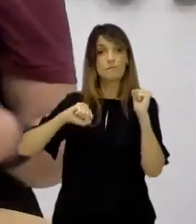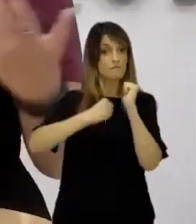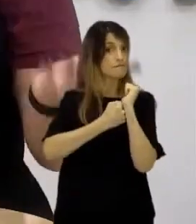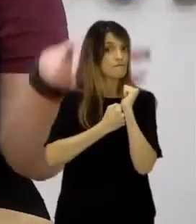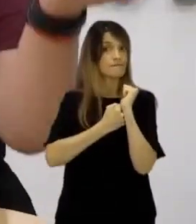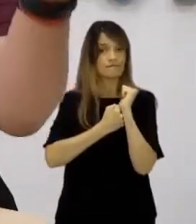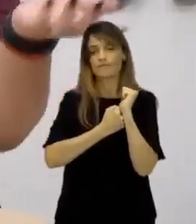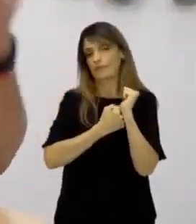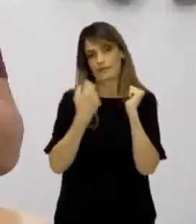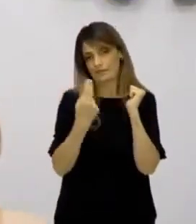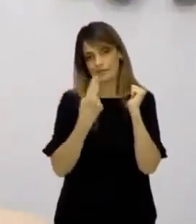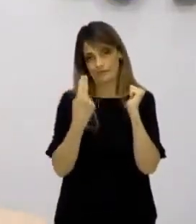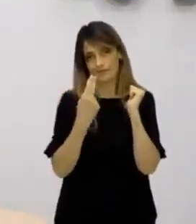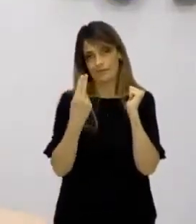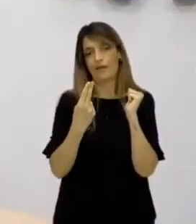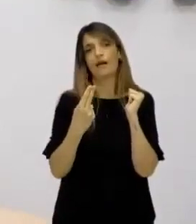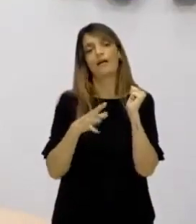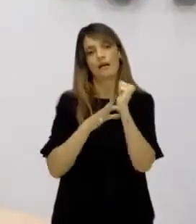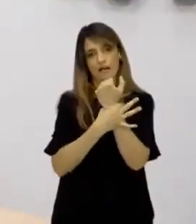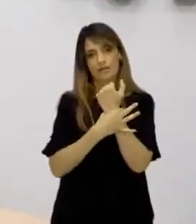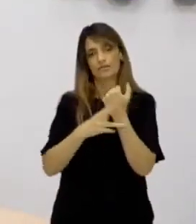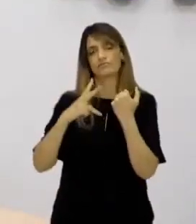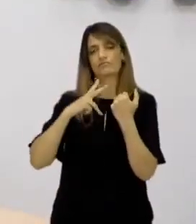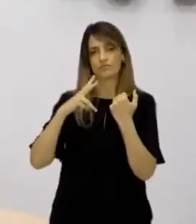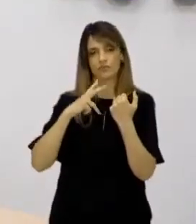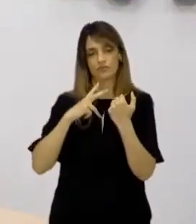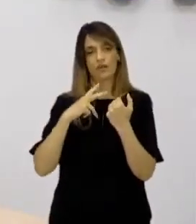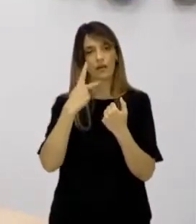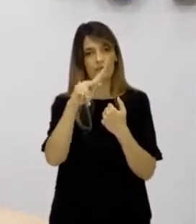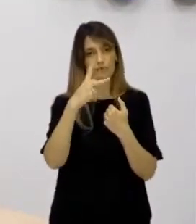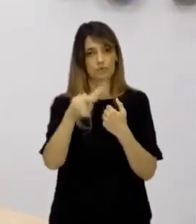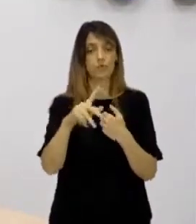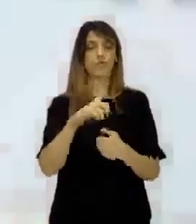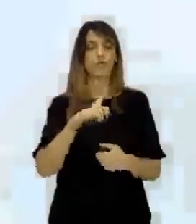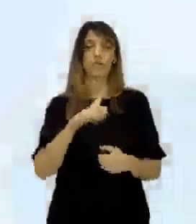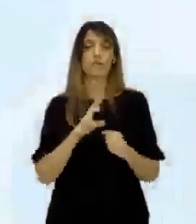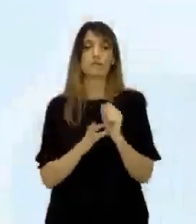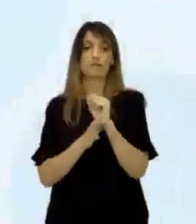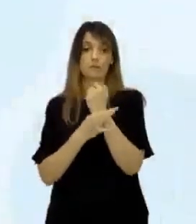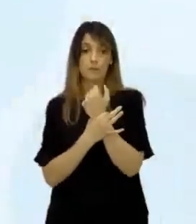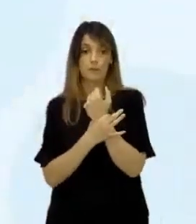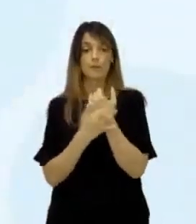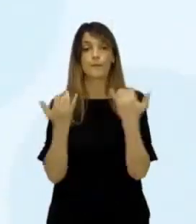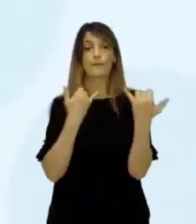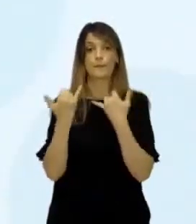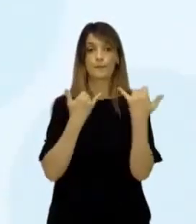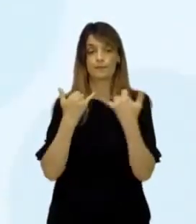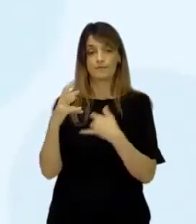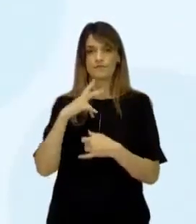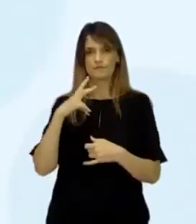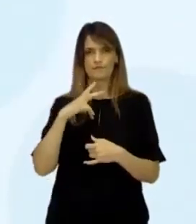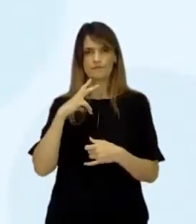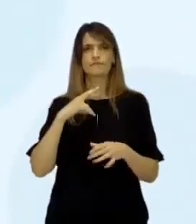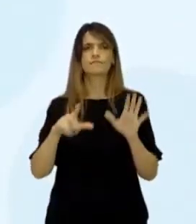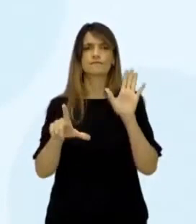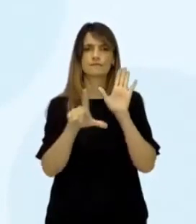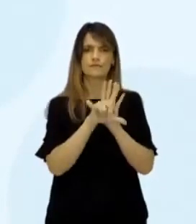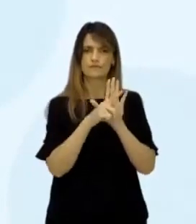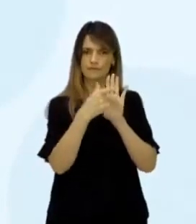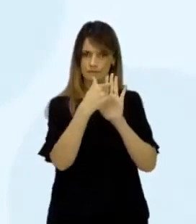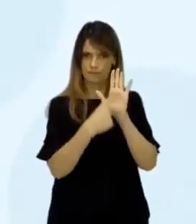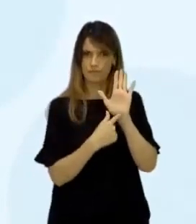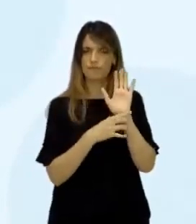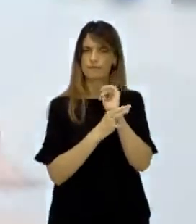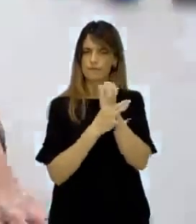Então, garantindo, assim, a sua privacidade. Né? A gente tem aí também a proteção dos dados pessoais na forma da lei. E aí a gente